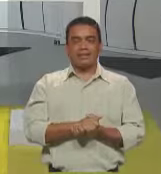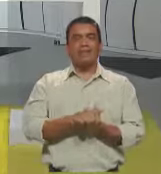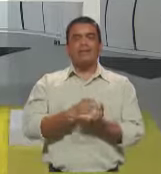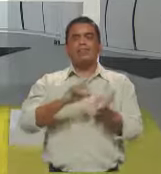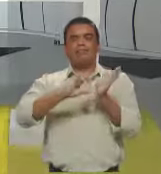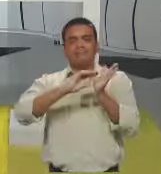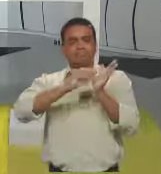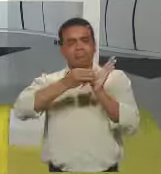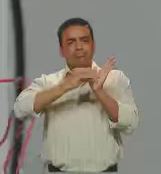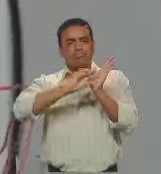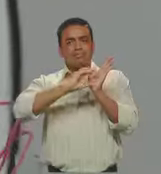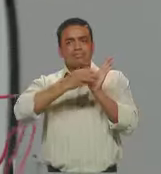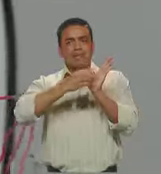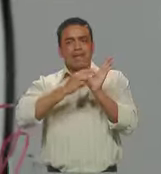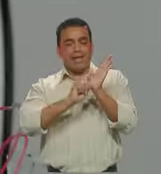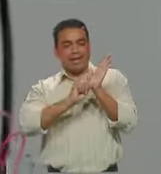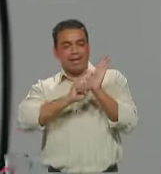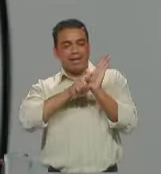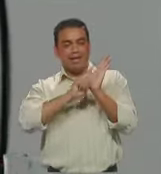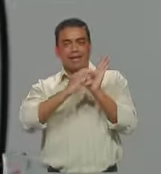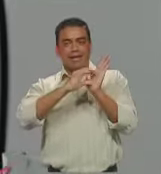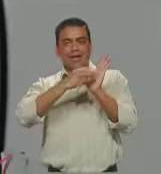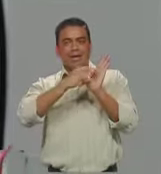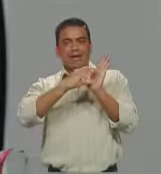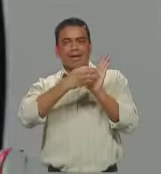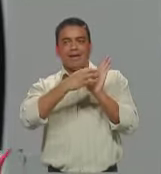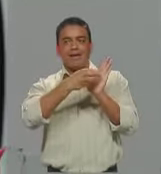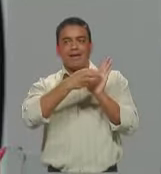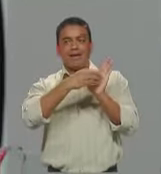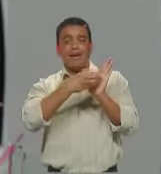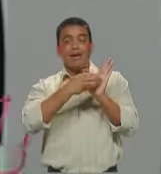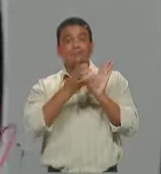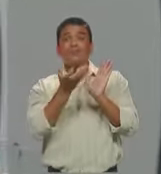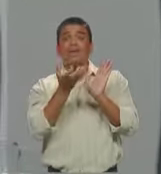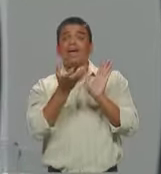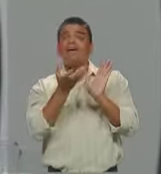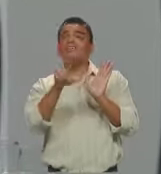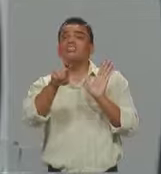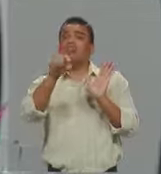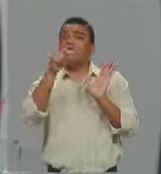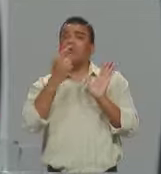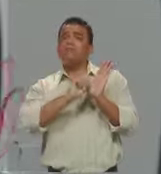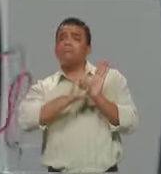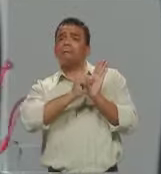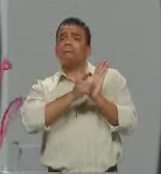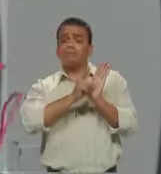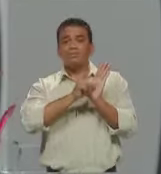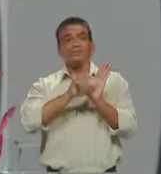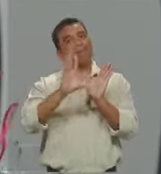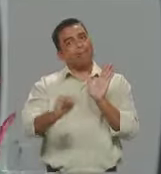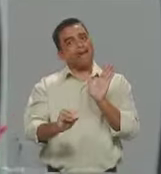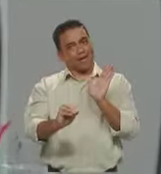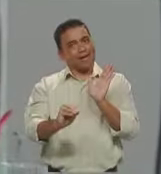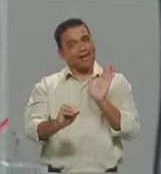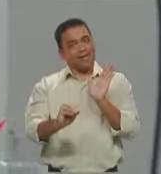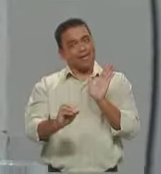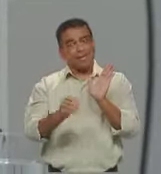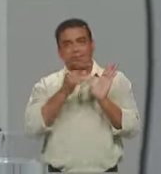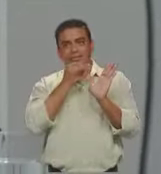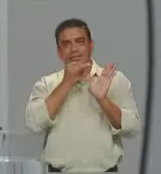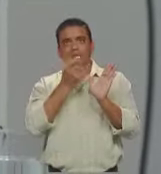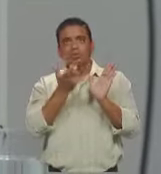seletora e essa chave seletora permite você escolher o que você deseja medir. Aqui ele está desligado, né, gente? Se eu quisesse